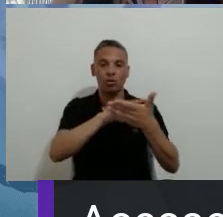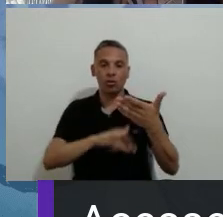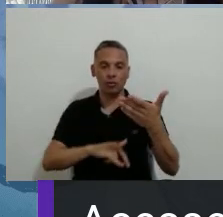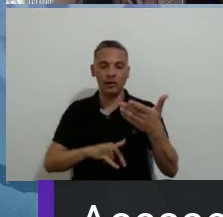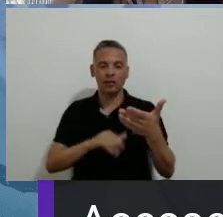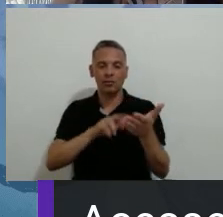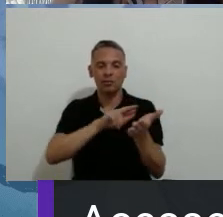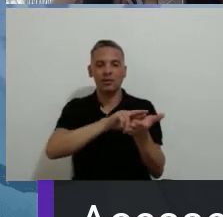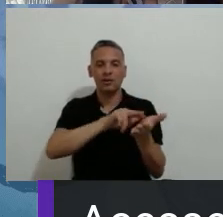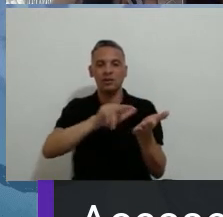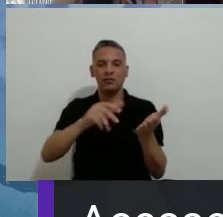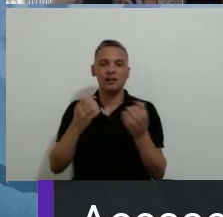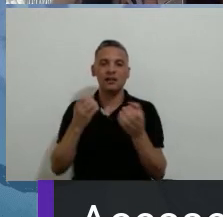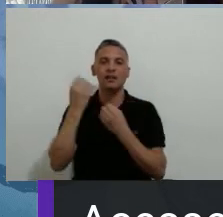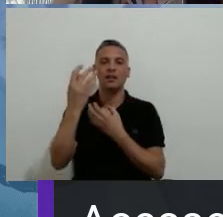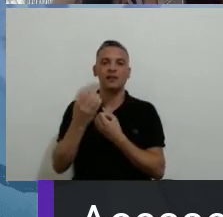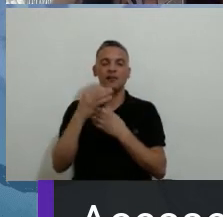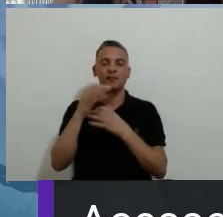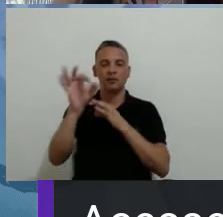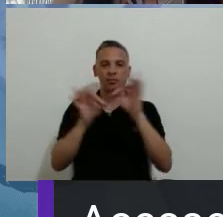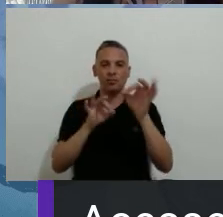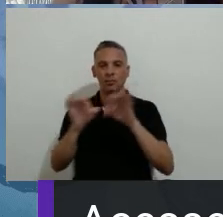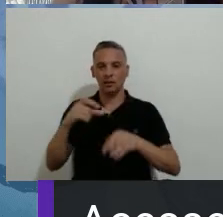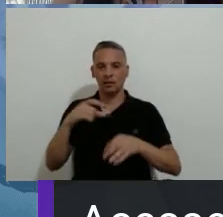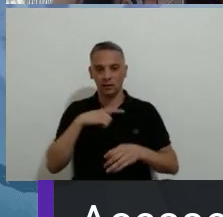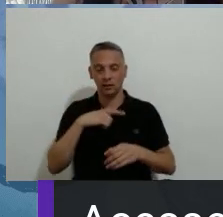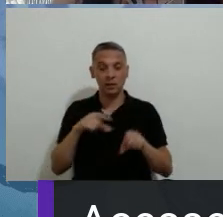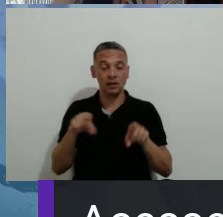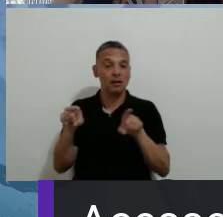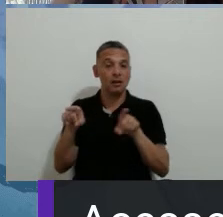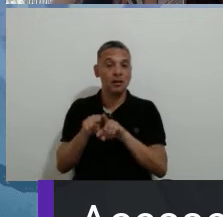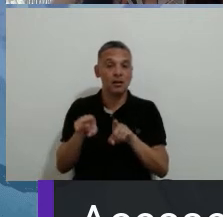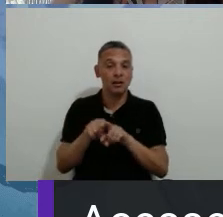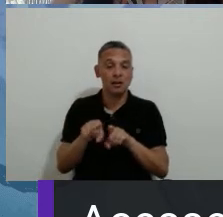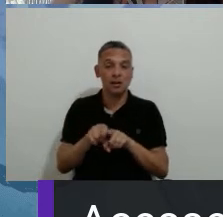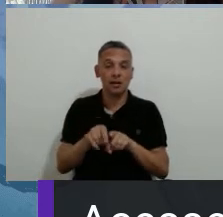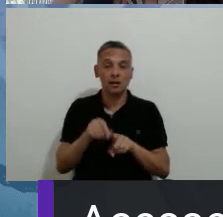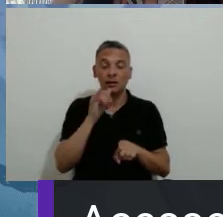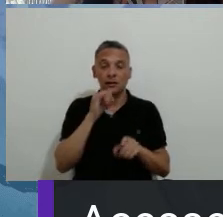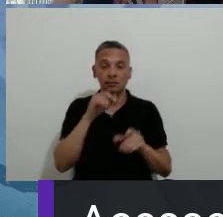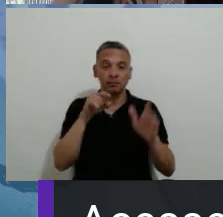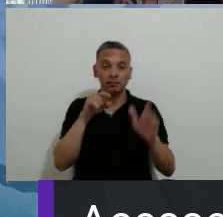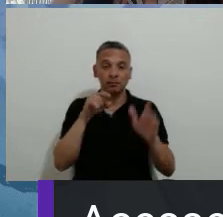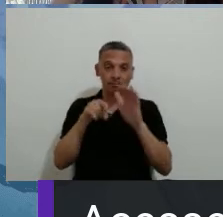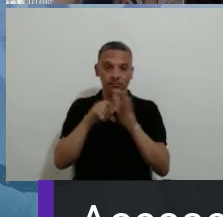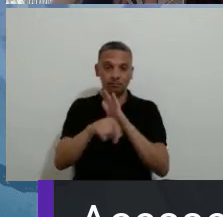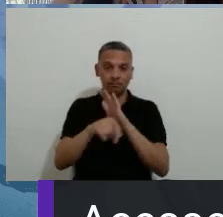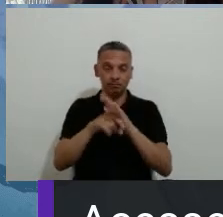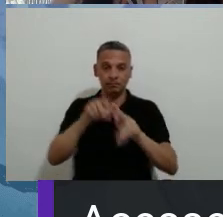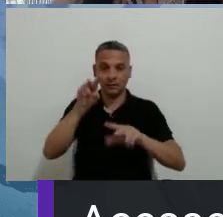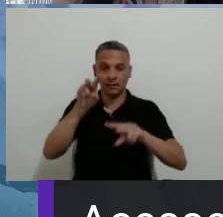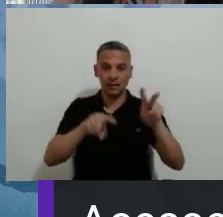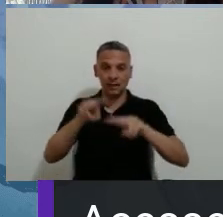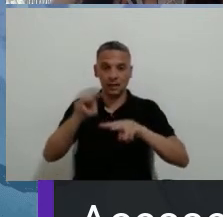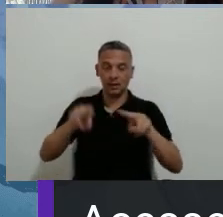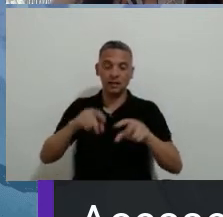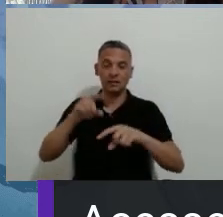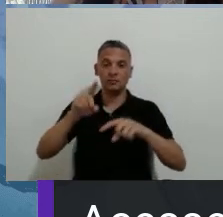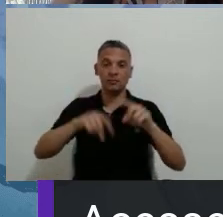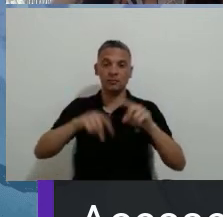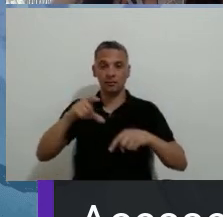diversas informações sobre os planos analisados, e inclusive também com um questionário de análise de conteúdo disponível